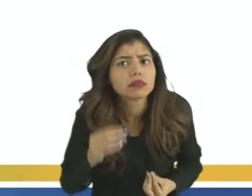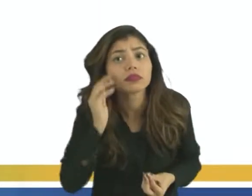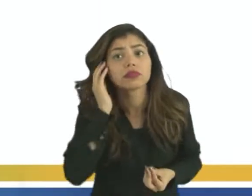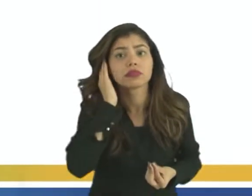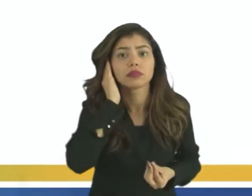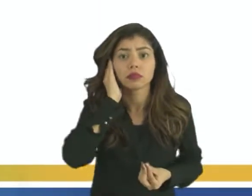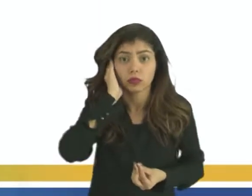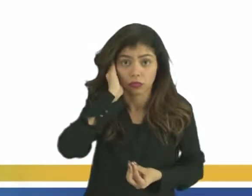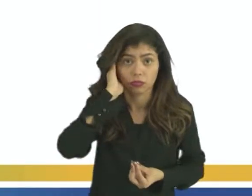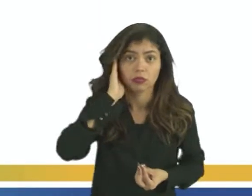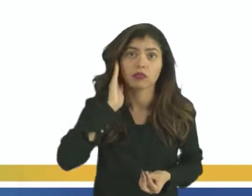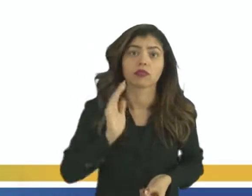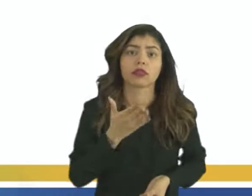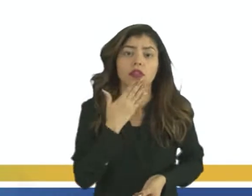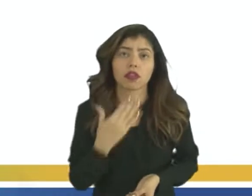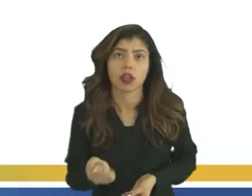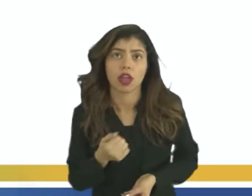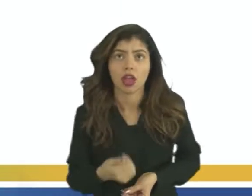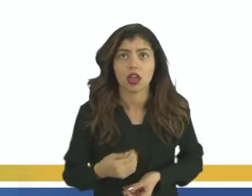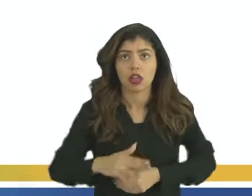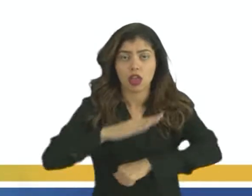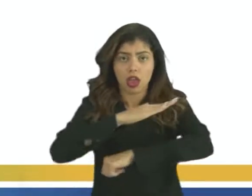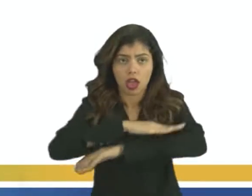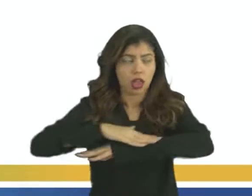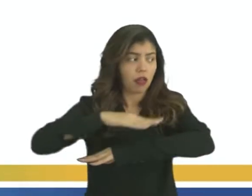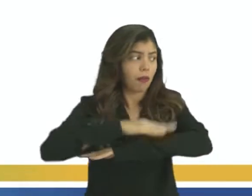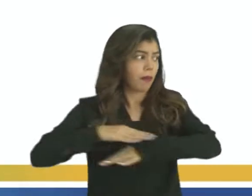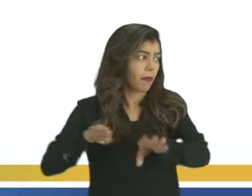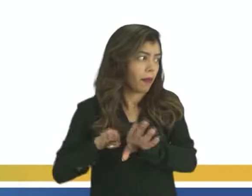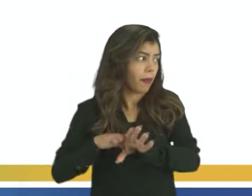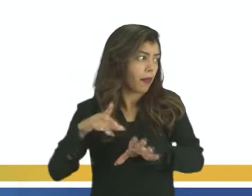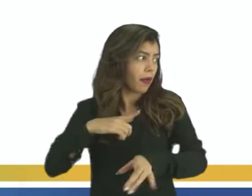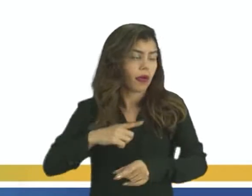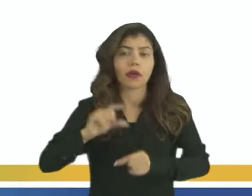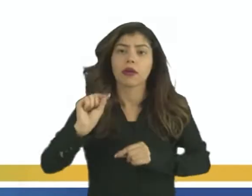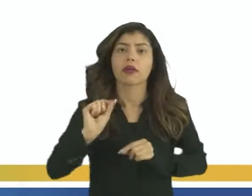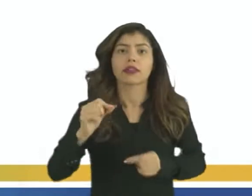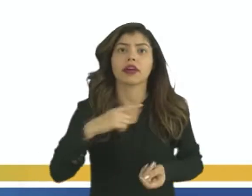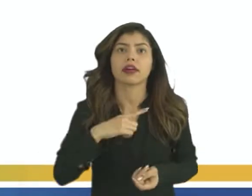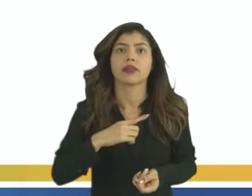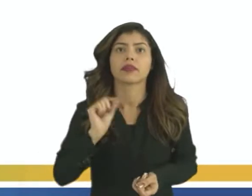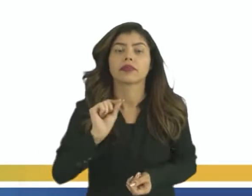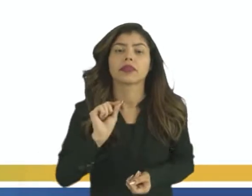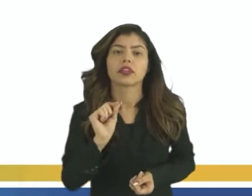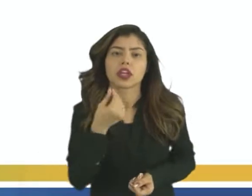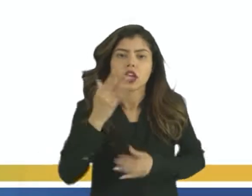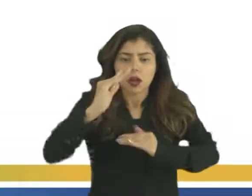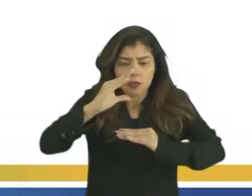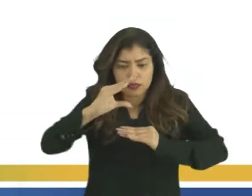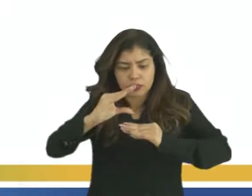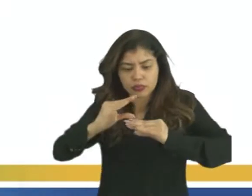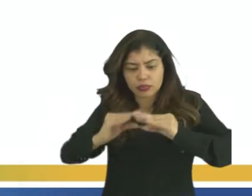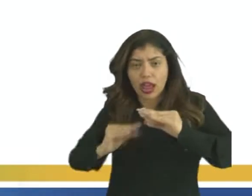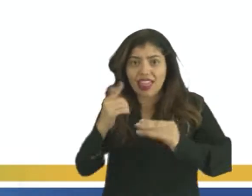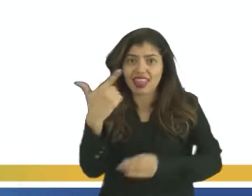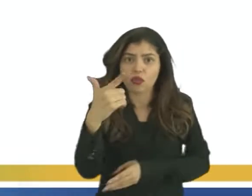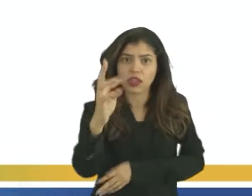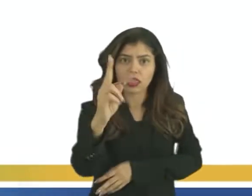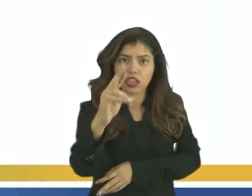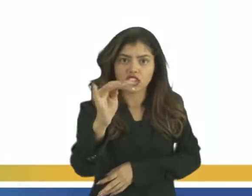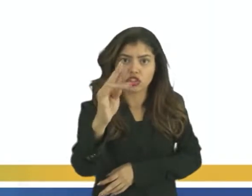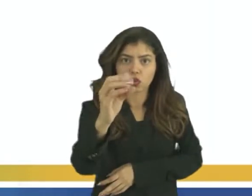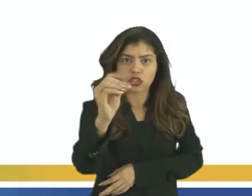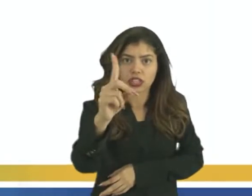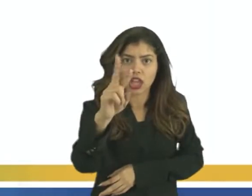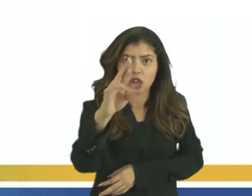anabolizantes. Para tratamentos de pacientes que não produzem a quantidade suficiente de testosterona. Os